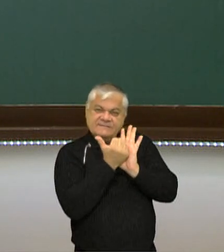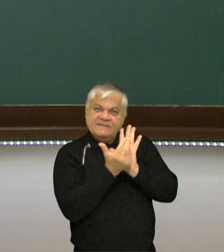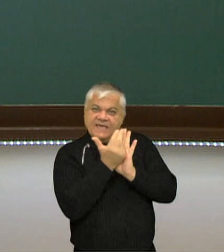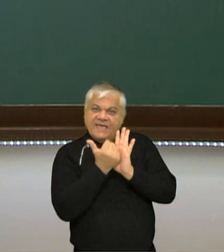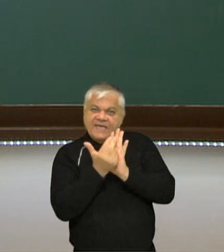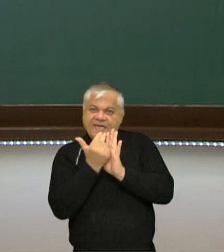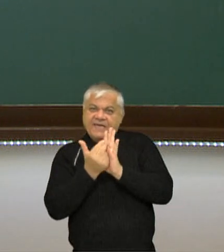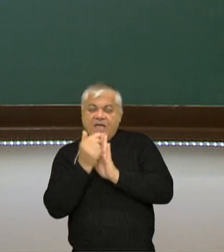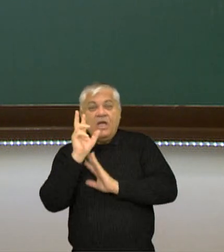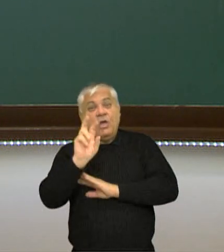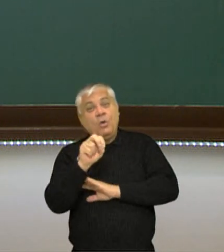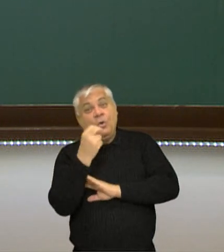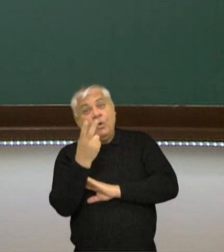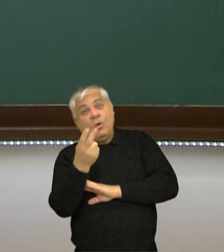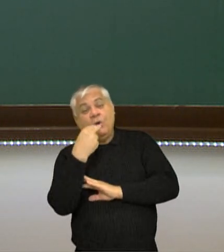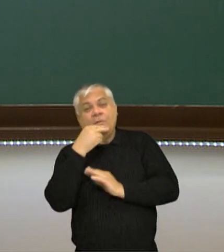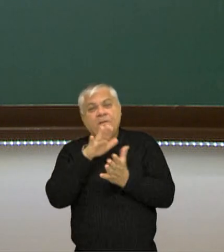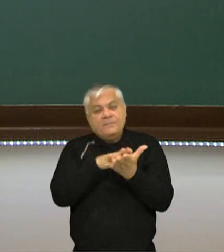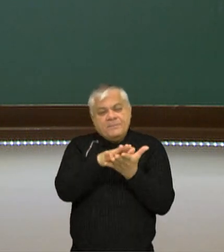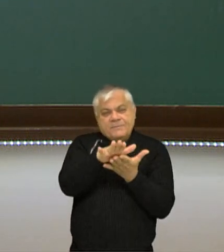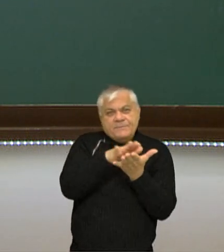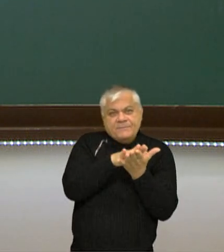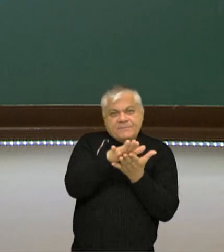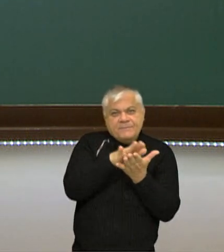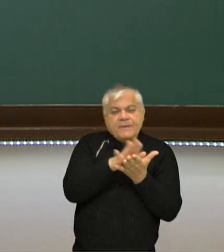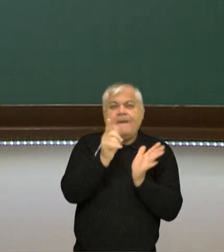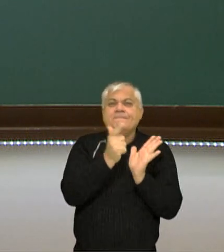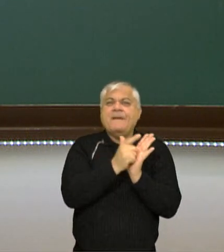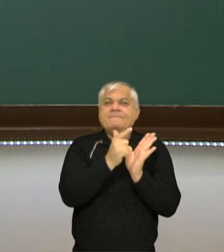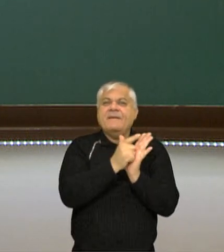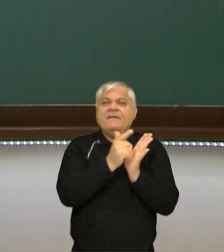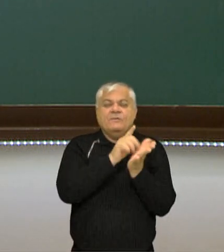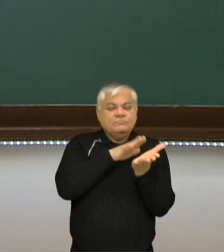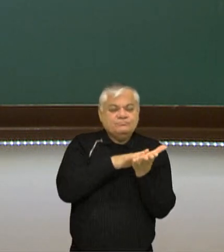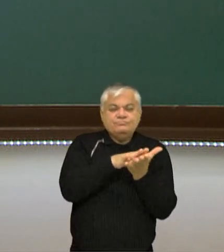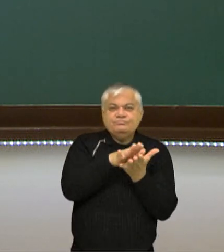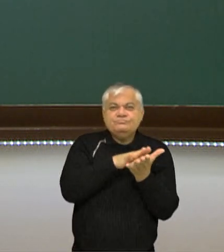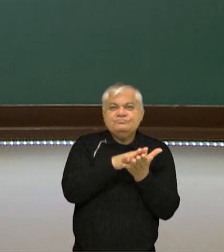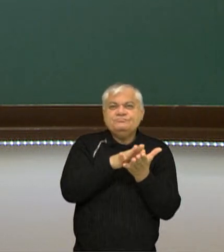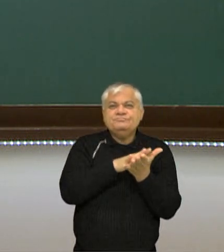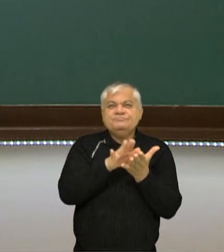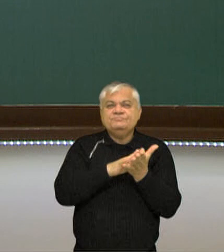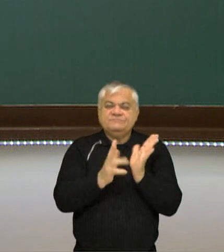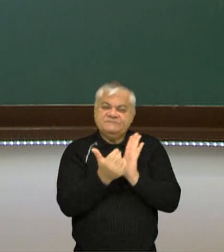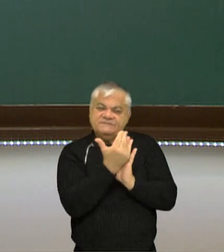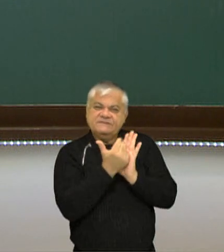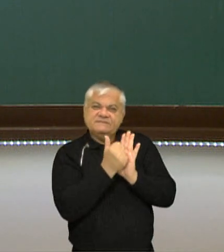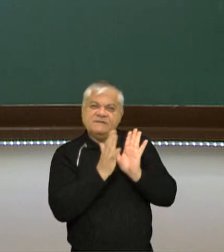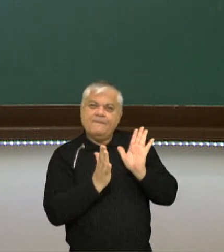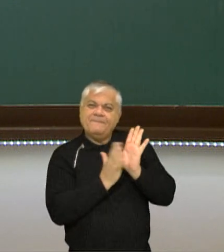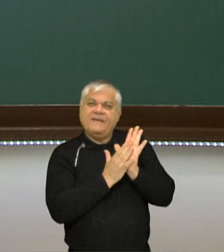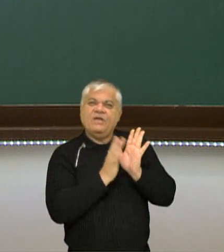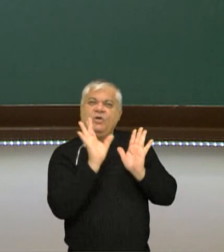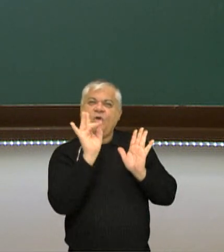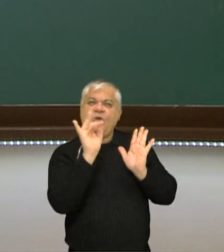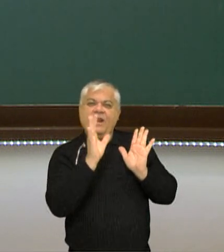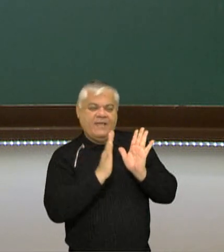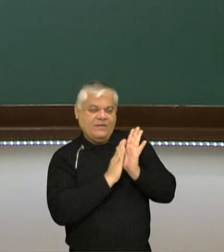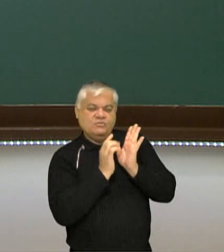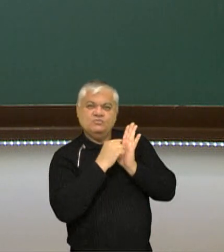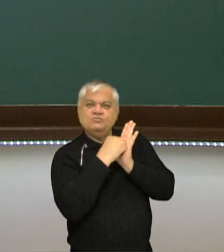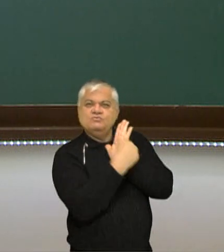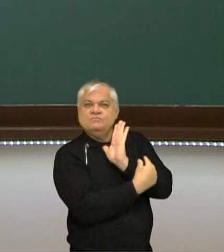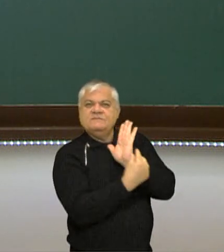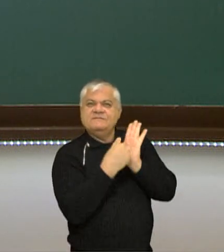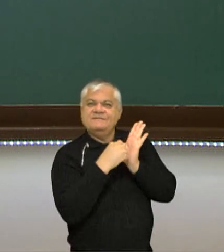ou até imprimir num papel ou desenhar mesmo no papel as peças e colar como se fosse um rótulo